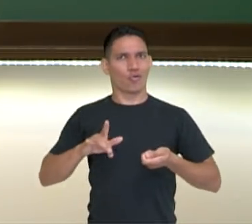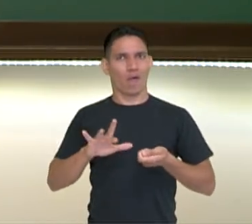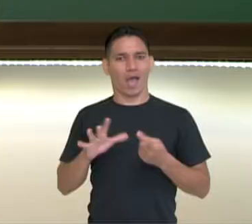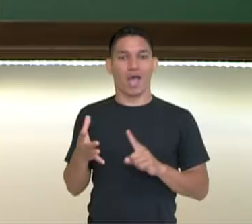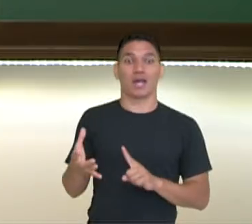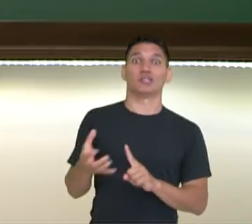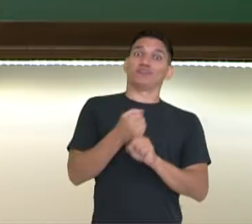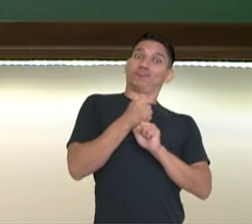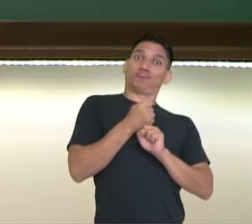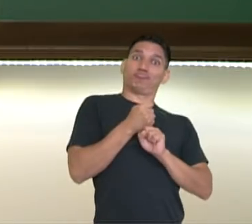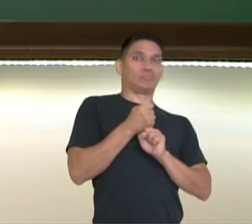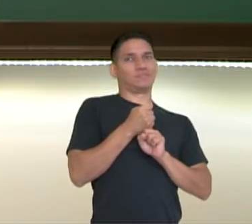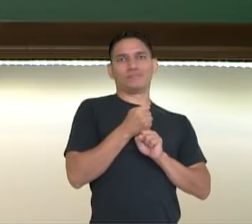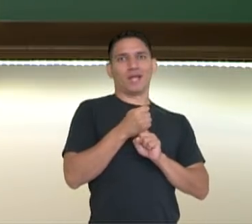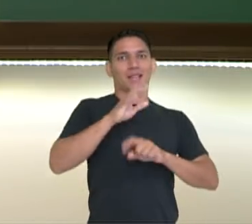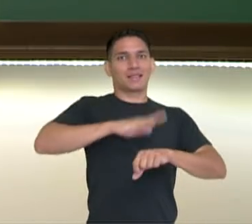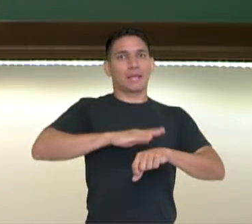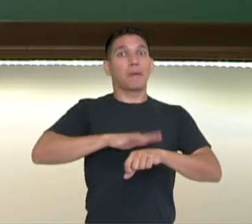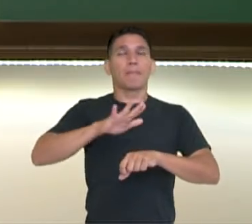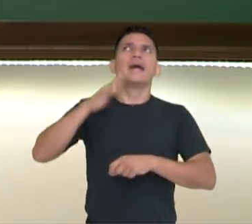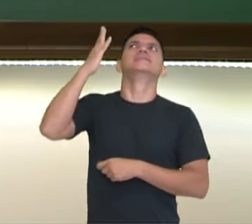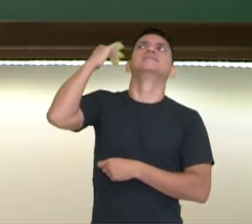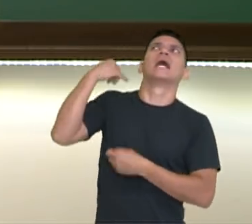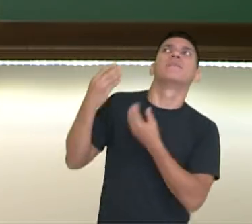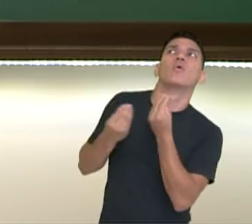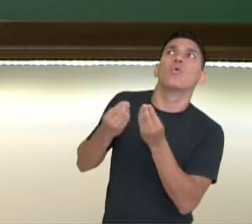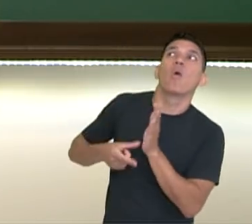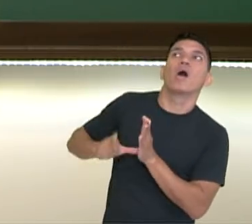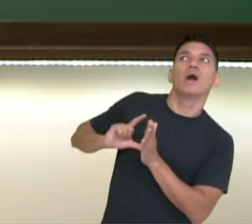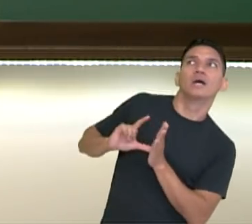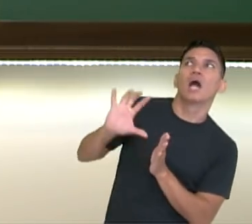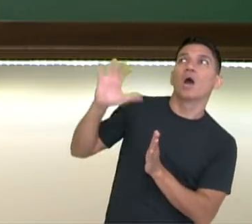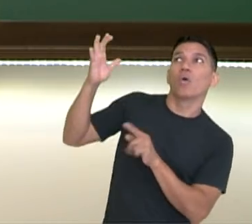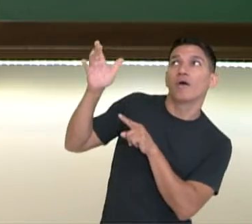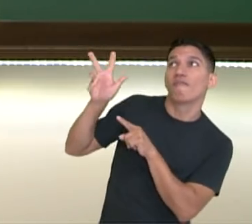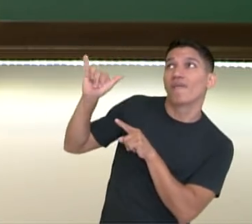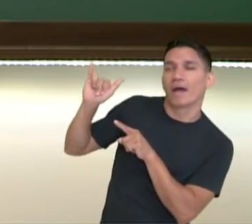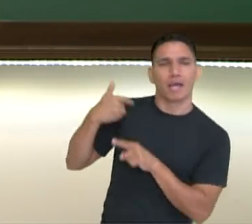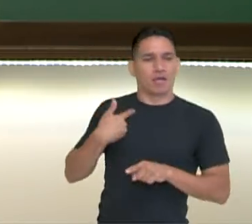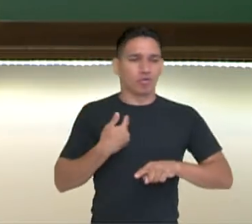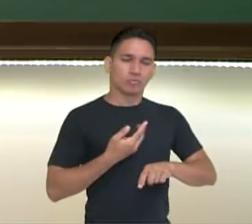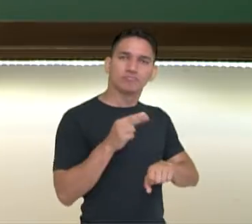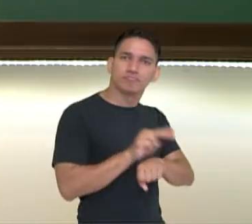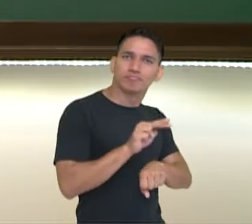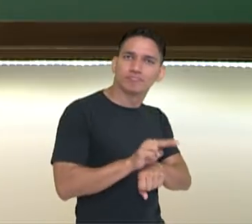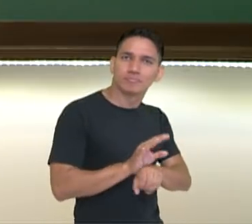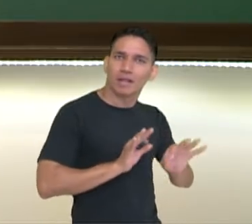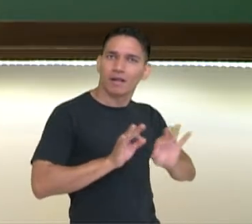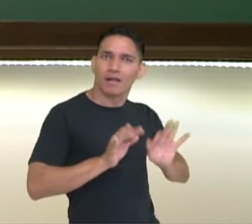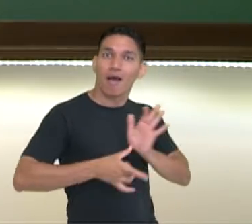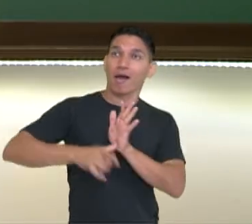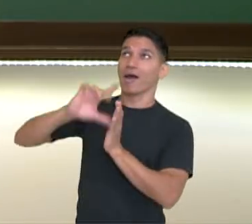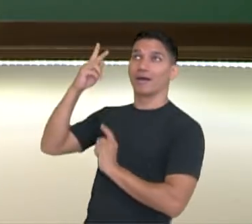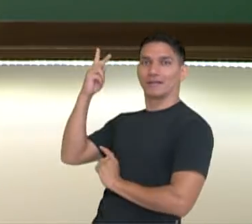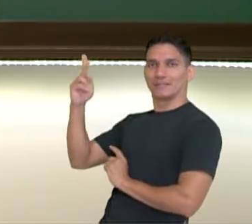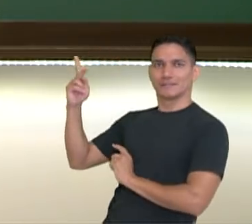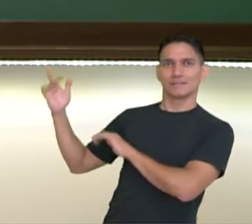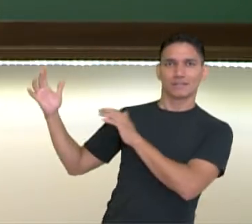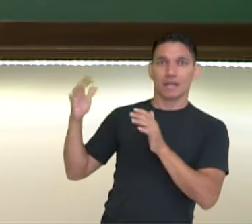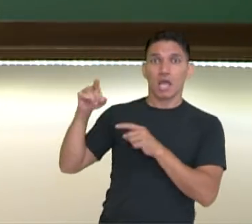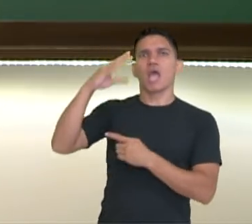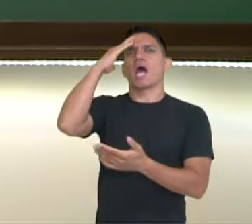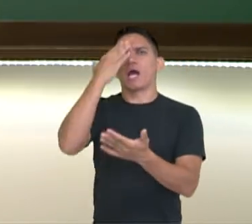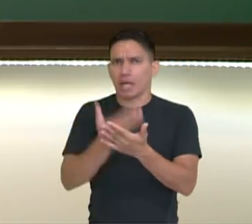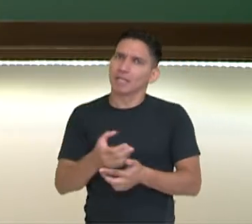podendo manipular o tempo, mas sabendo prever quando que as coisas vão acontecer. Então, e eles acreditavam,